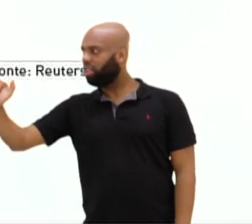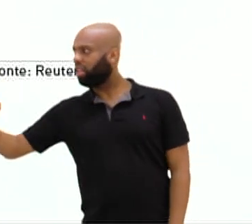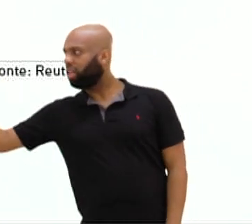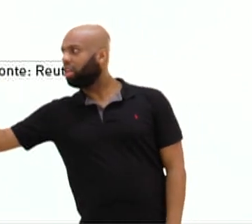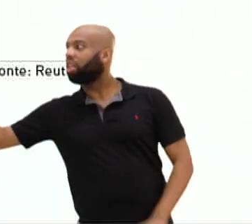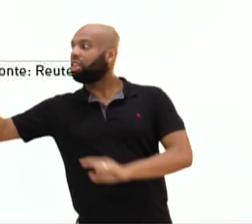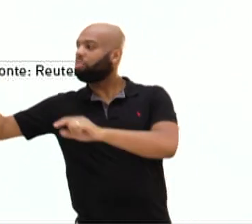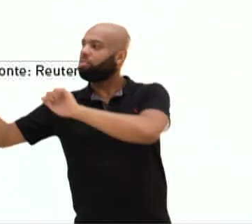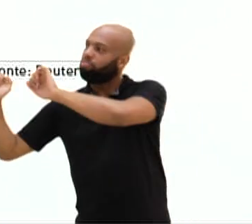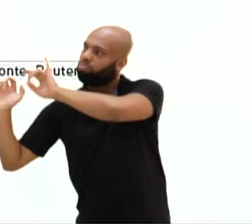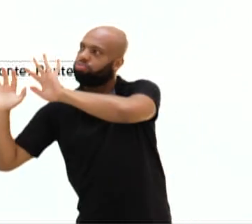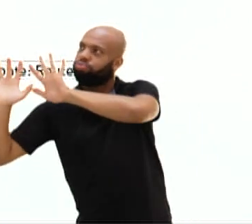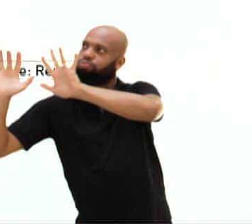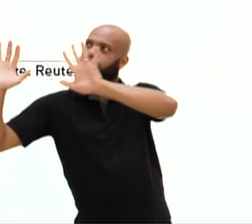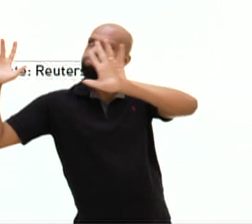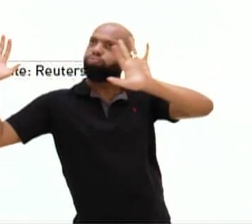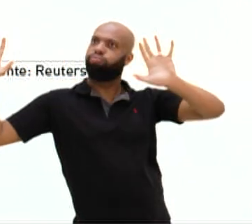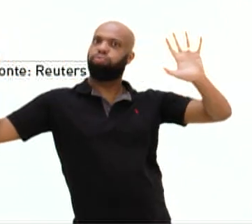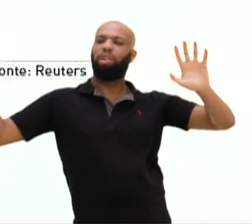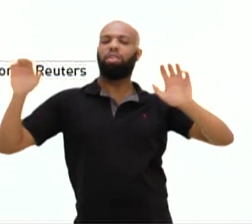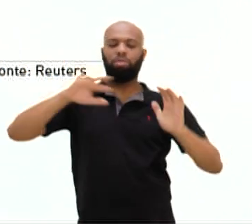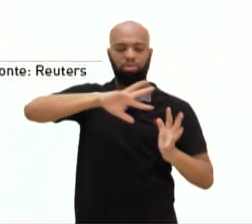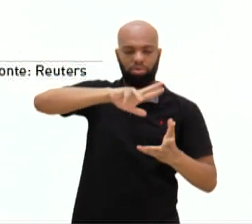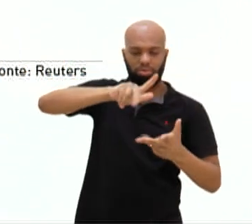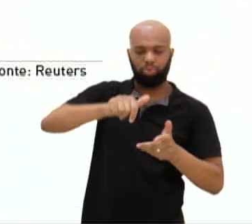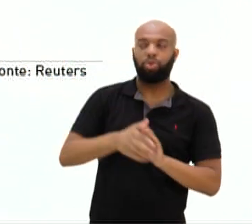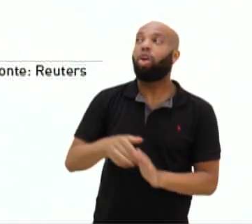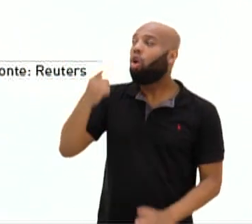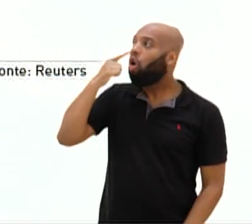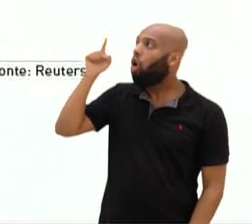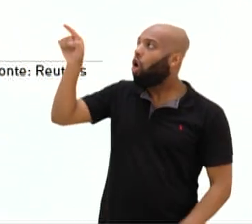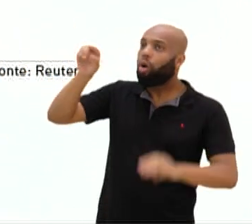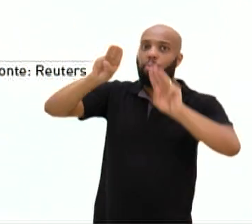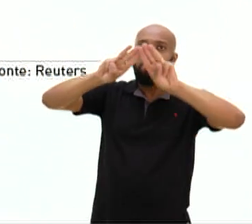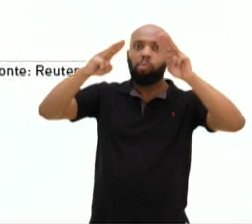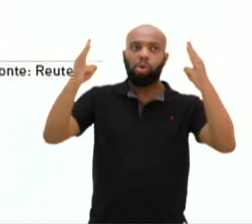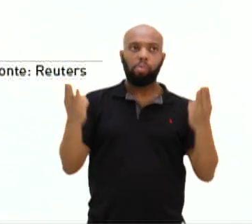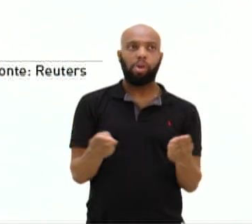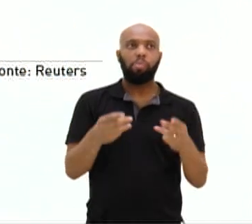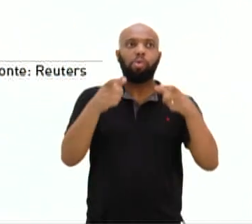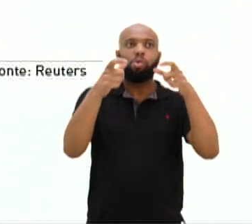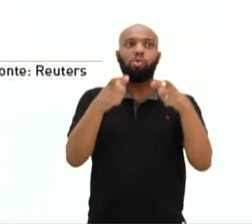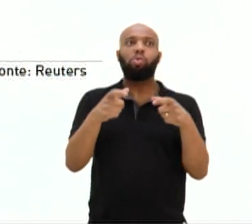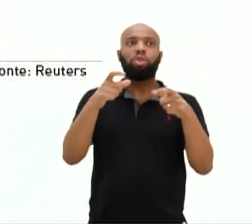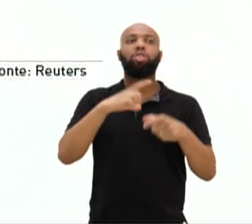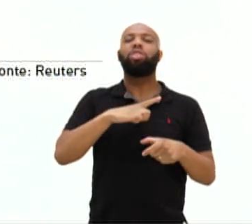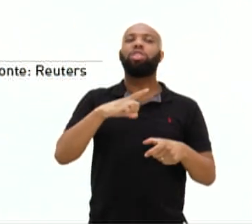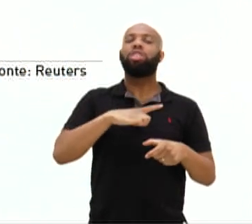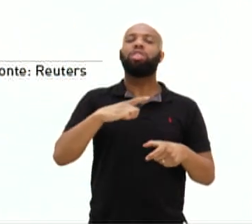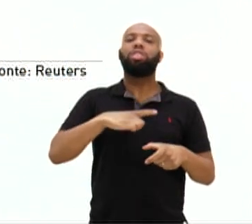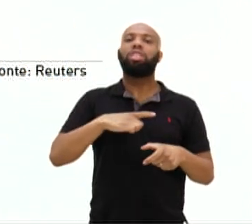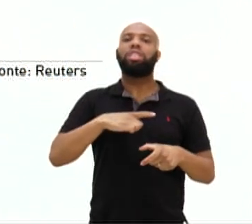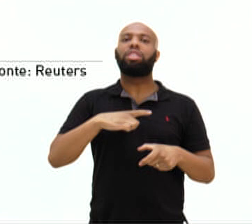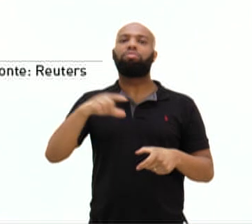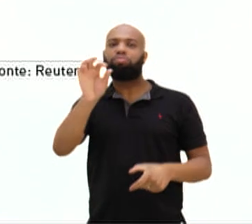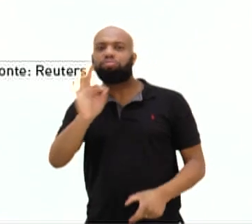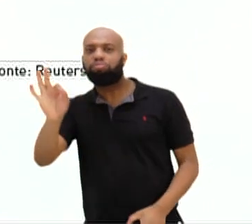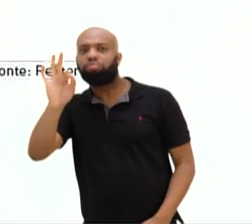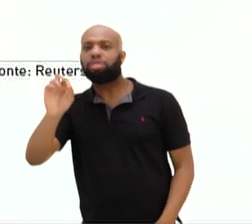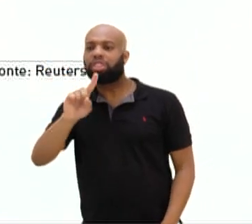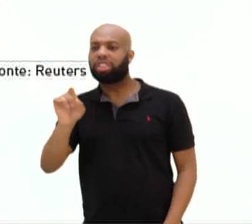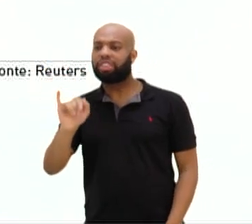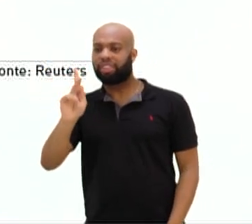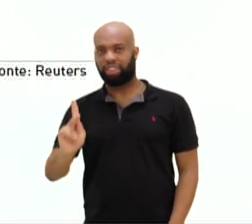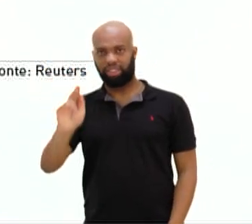se espalhando para o mundo. Vejam só, olhando no mapa, a região onde se encontram os casos registrados do